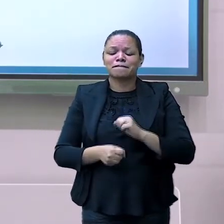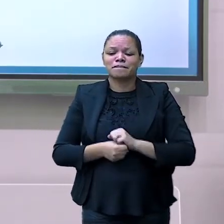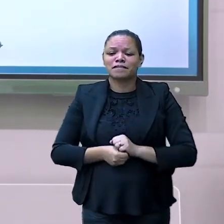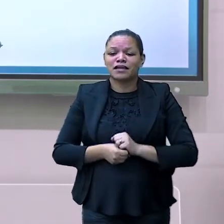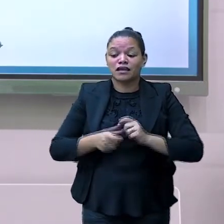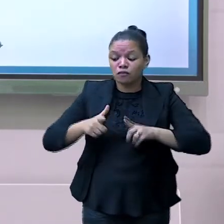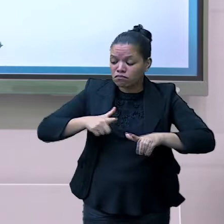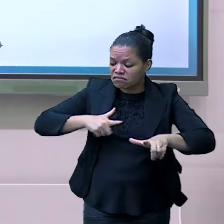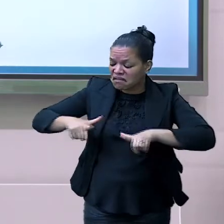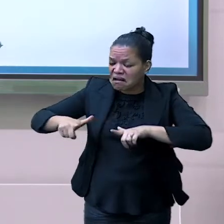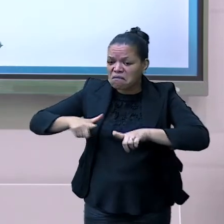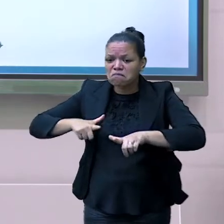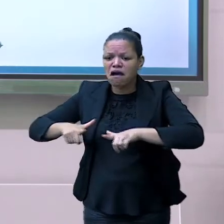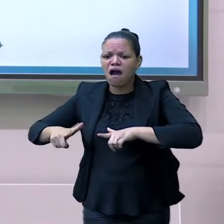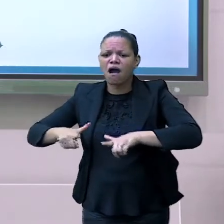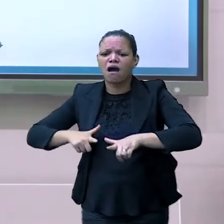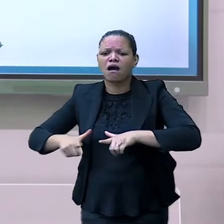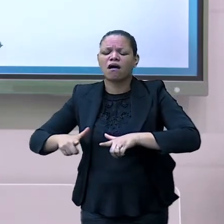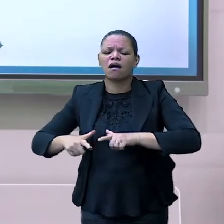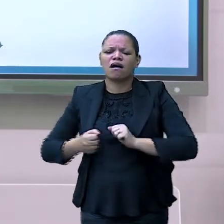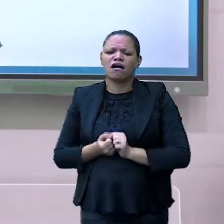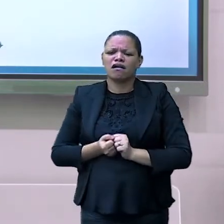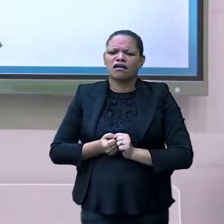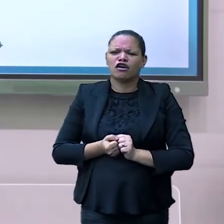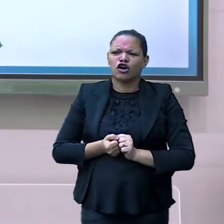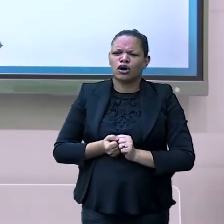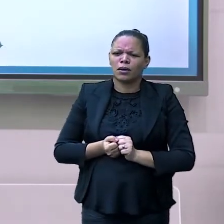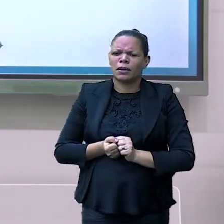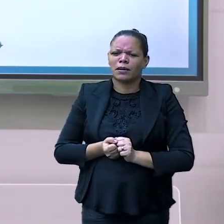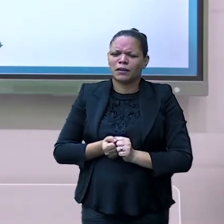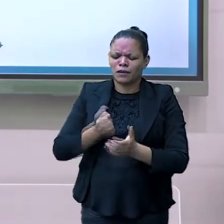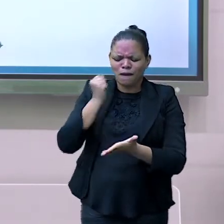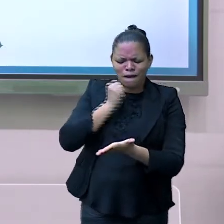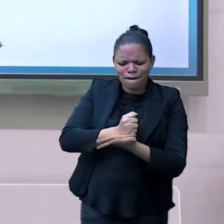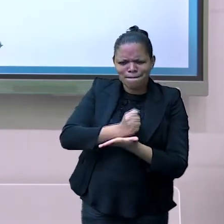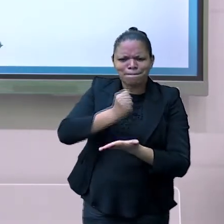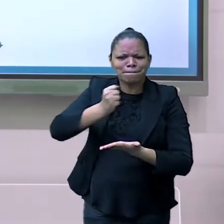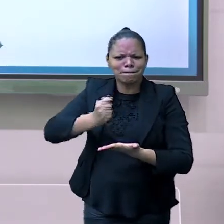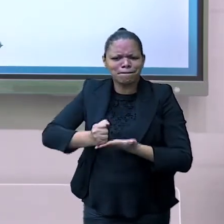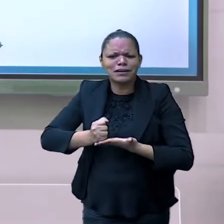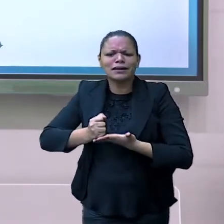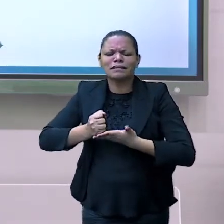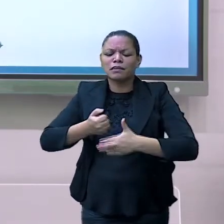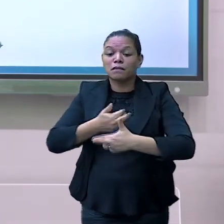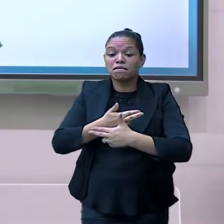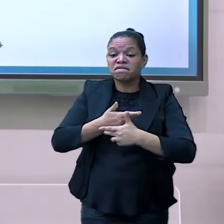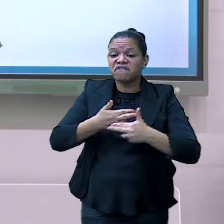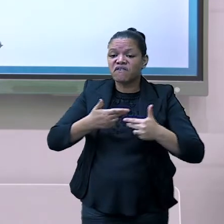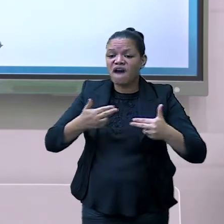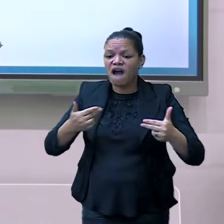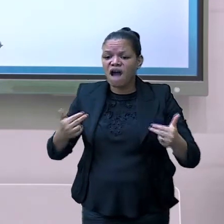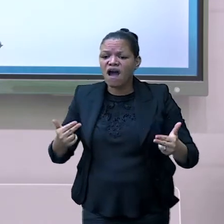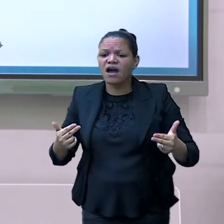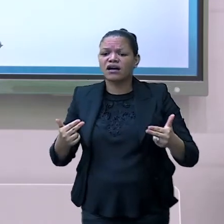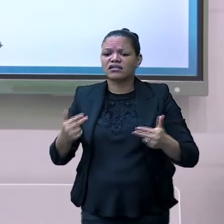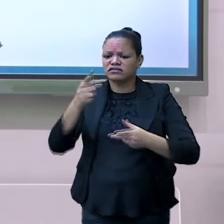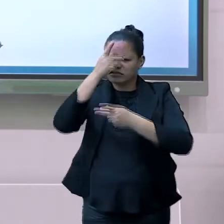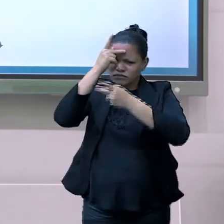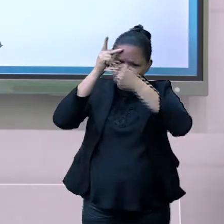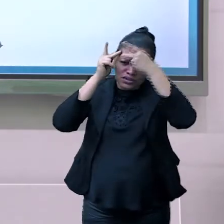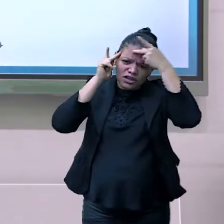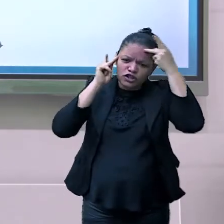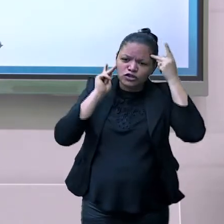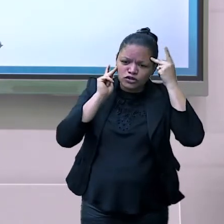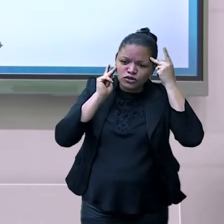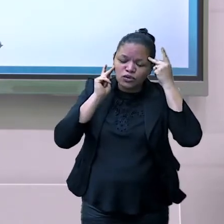o país produzir, ter ali as suas produtividades na agricultura, na pecuária, nós conseguimos o quê? Gerar empregos para várias pessoas.